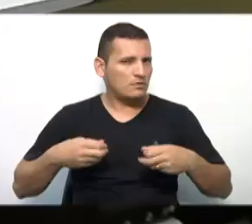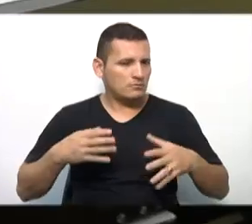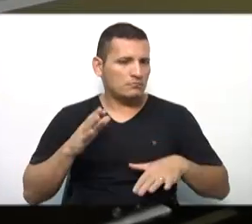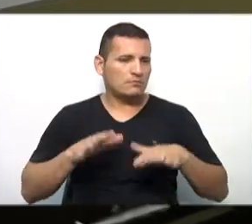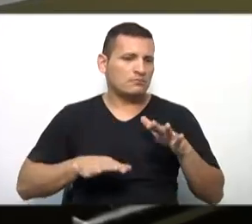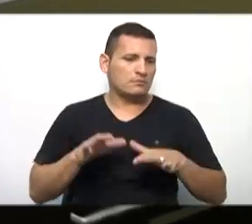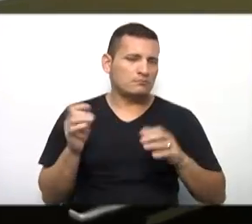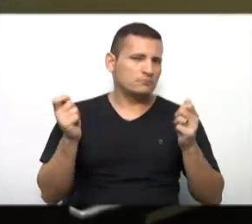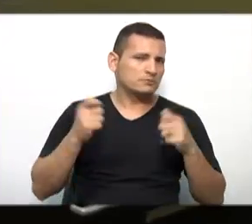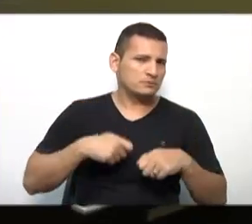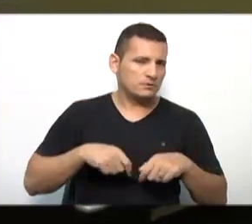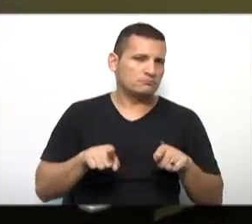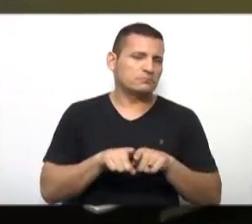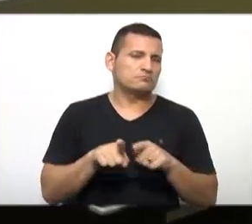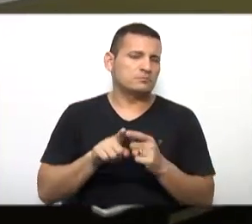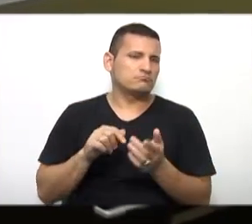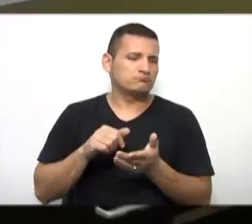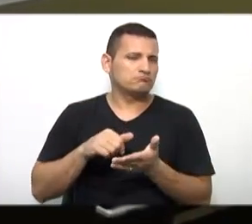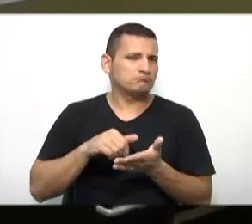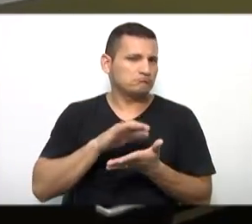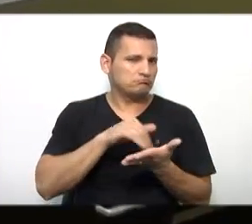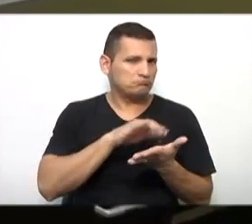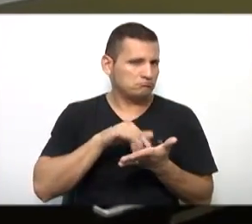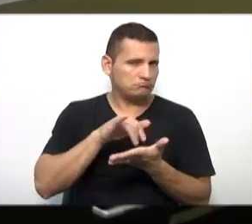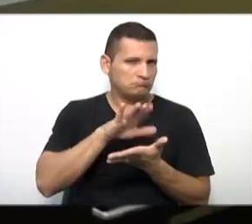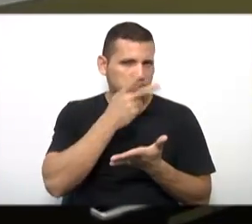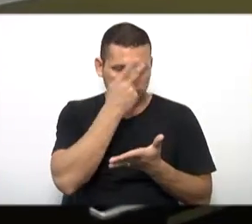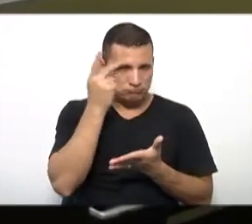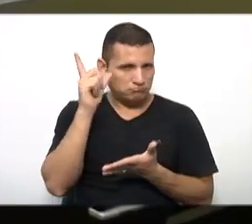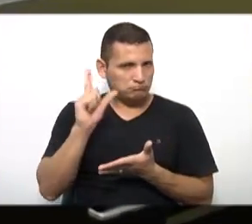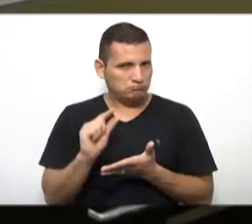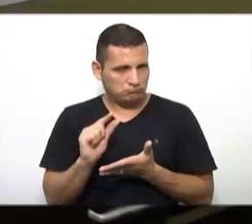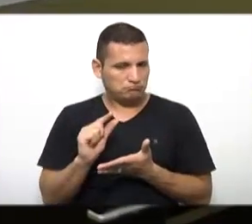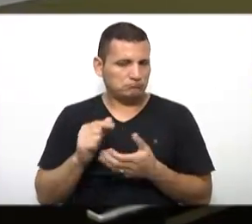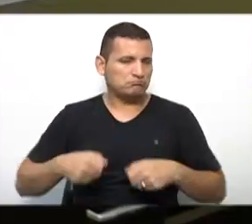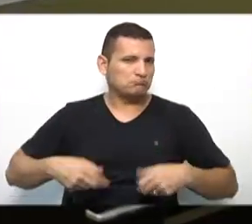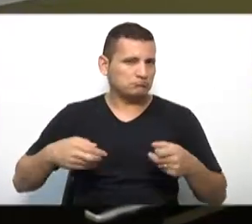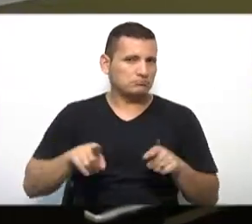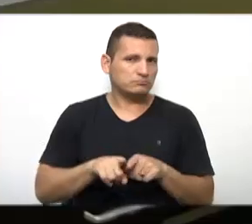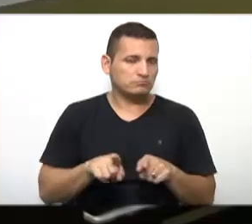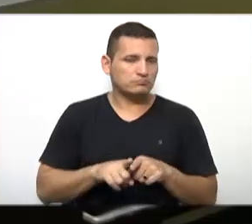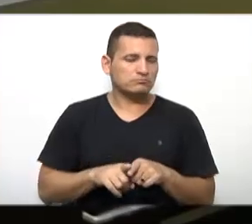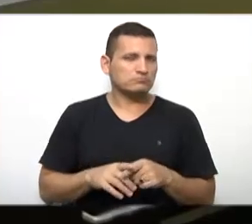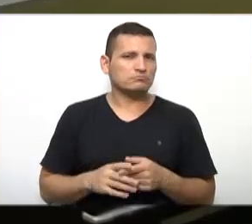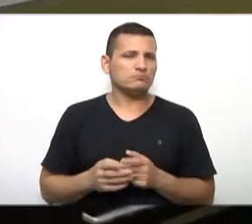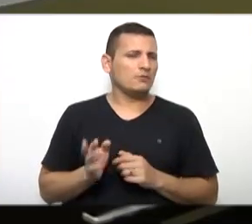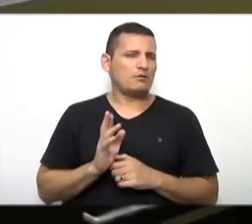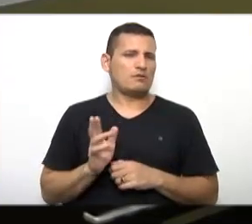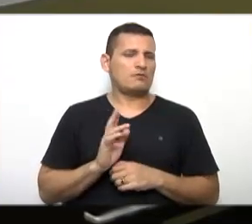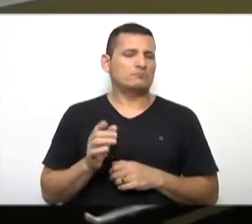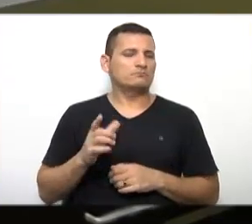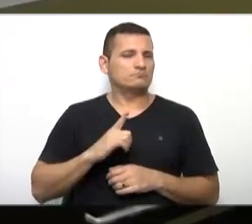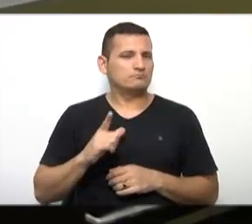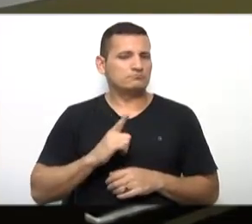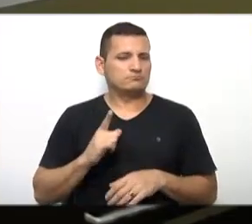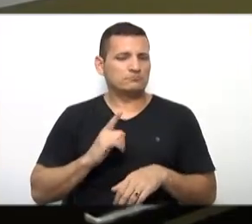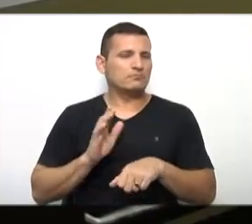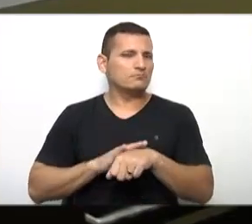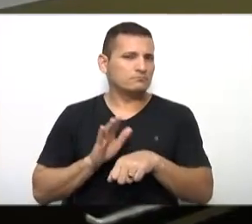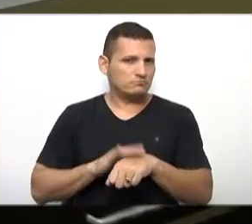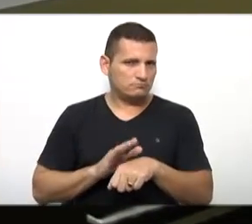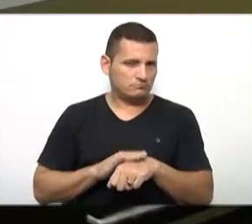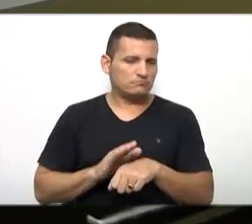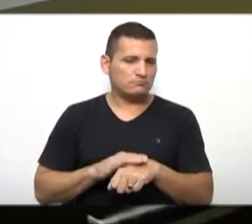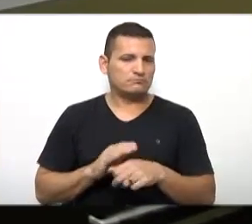de reduzir o quadro de pessoal e, com certeza, reduzir as despesas. Não, ainda temos tempo de reverter a crise, valorizando as